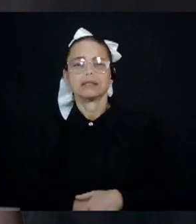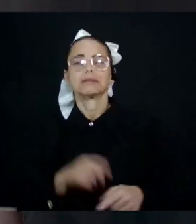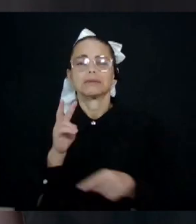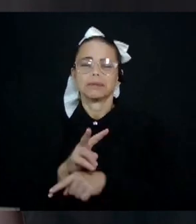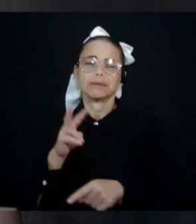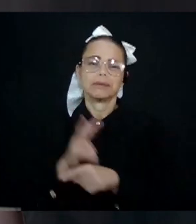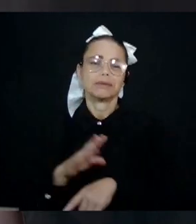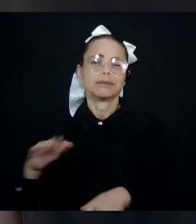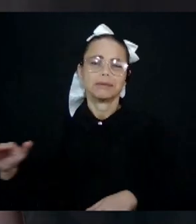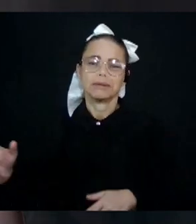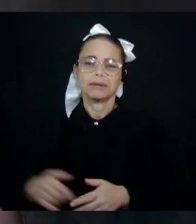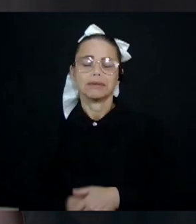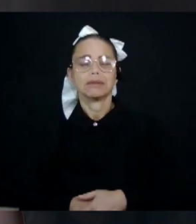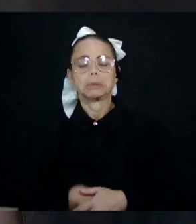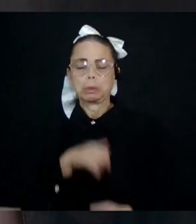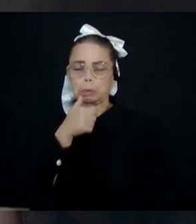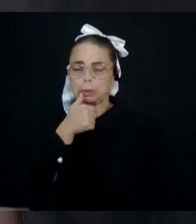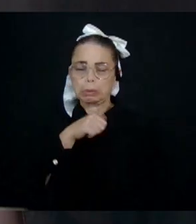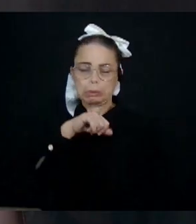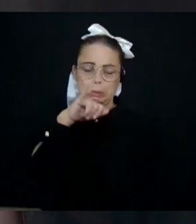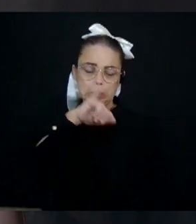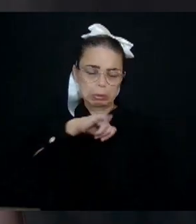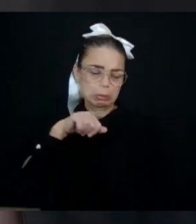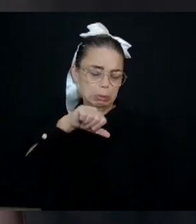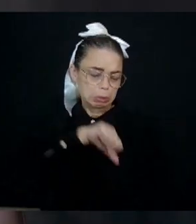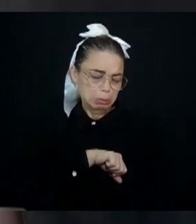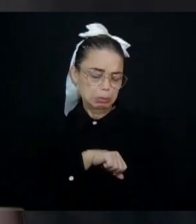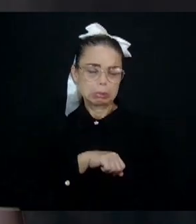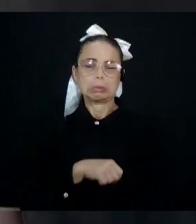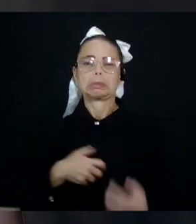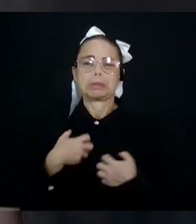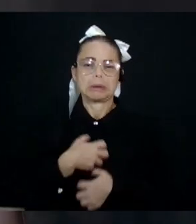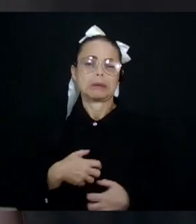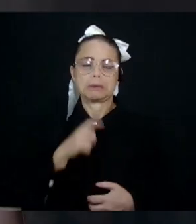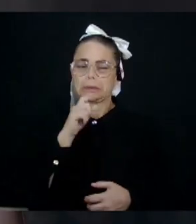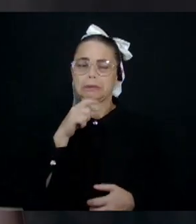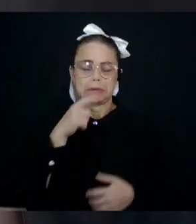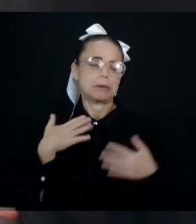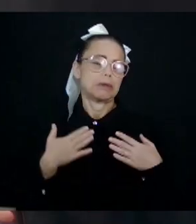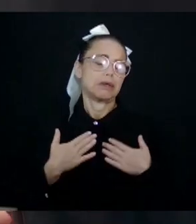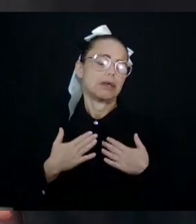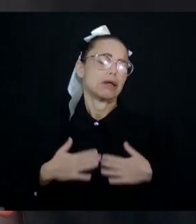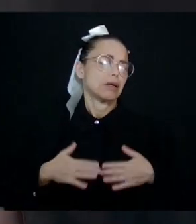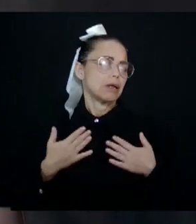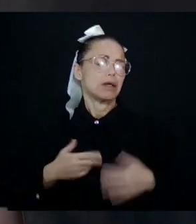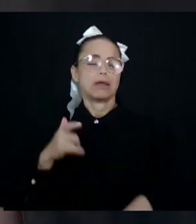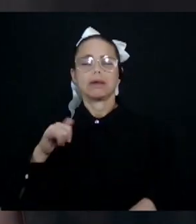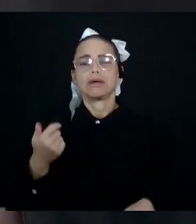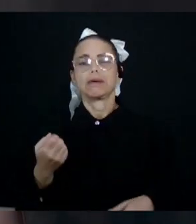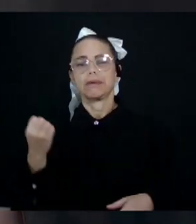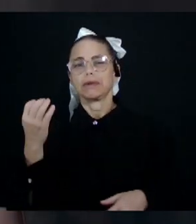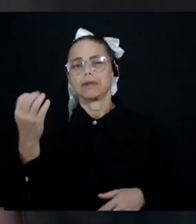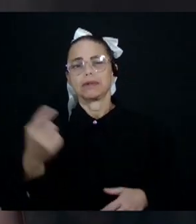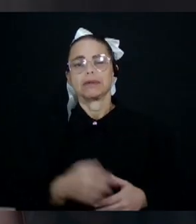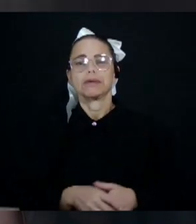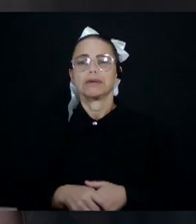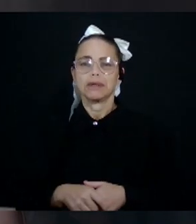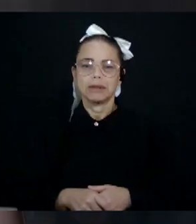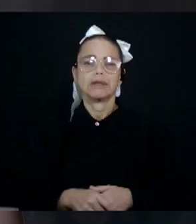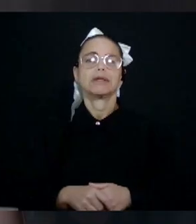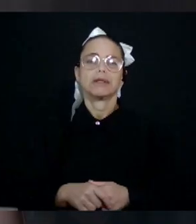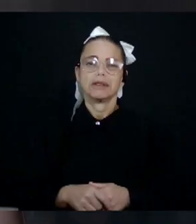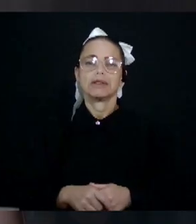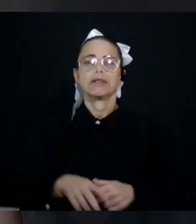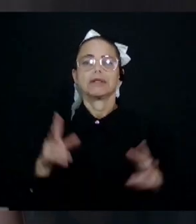um Exato. pouco frustrada, né, por não ter conseguido aproveitar aquele Uhum. momento da mesma